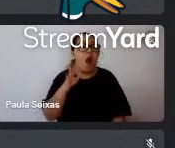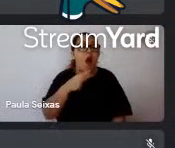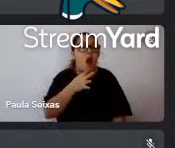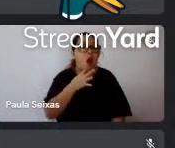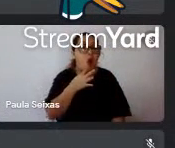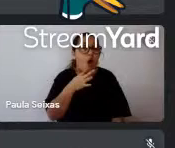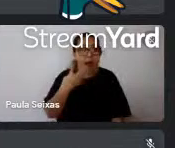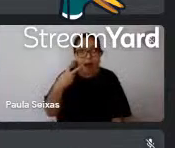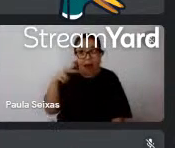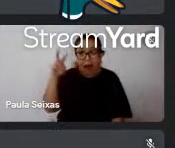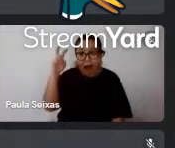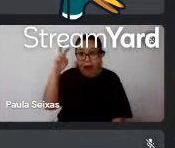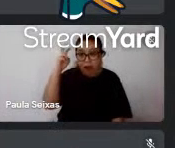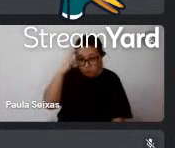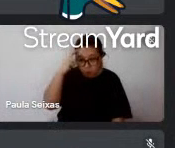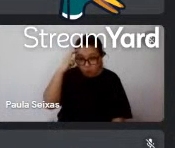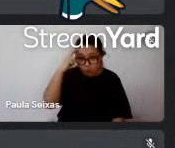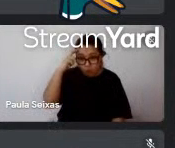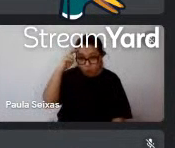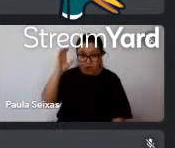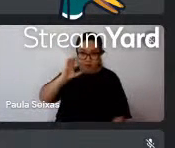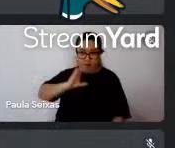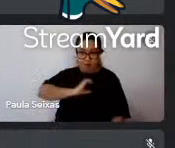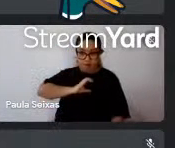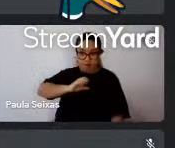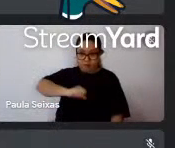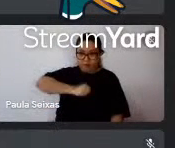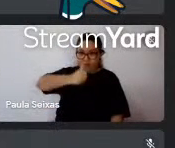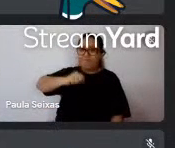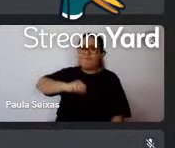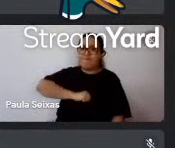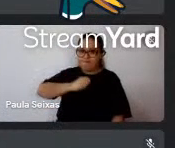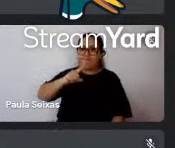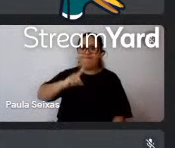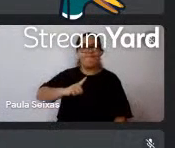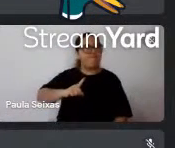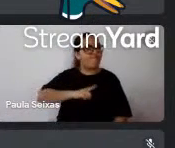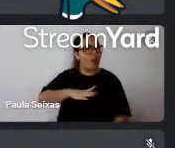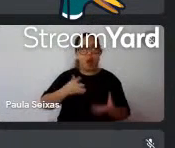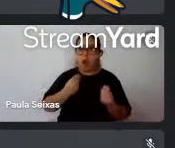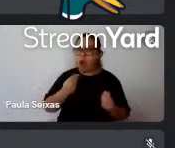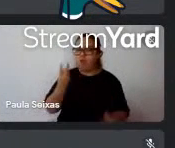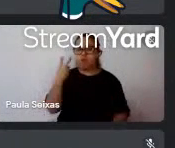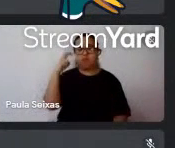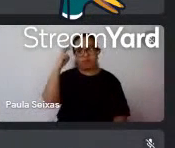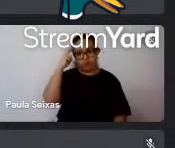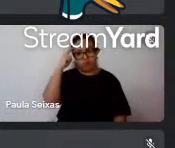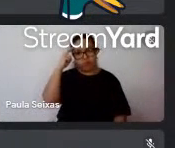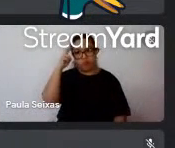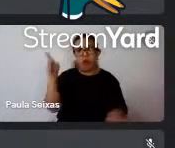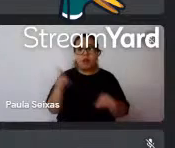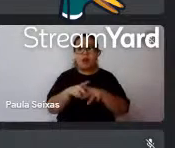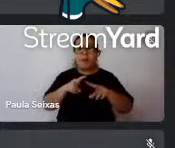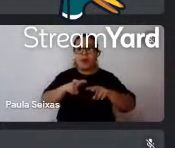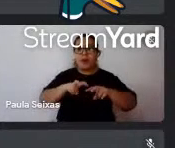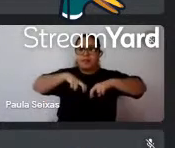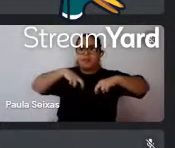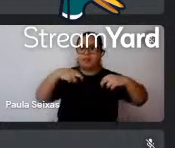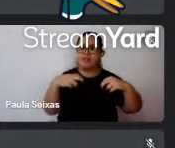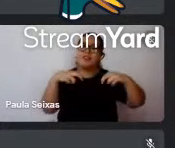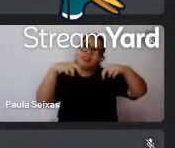contos trazem muitas informações culturais. É sentar com eles numa roda assim, de contação de